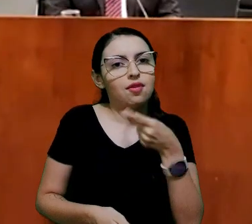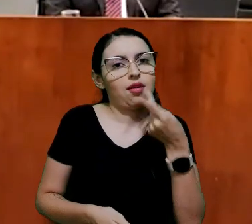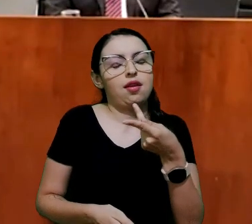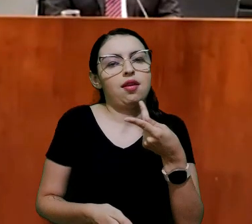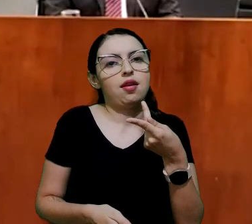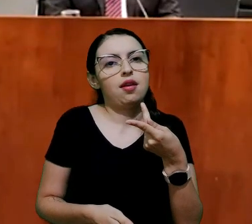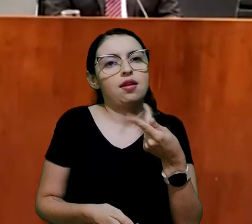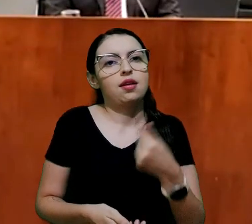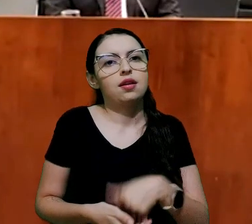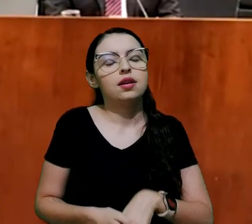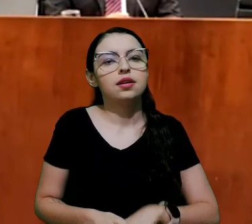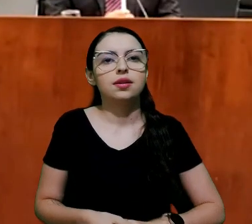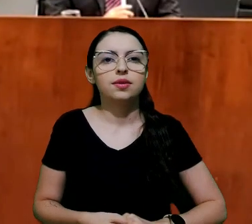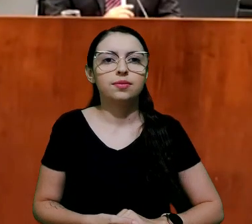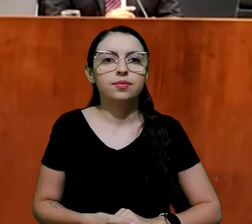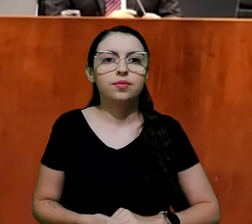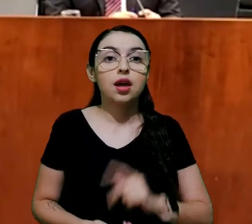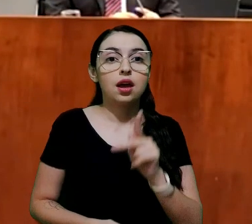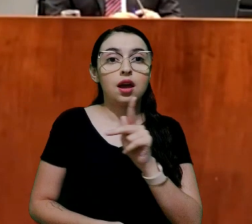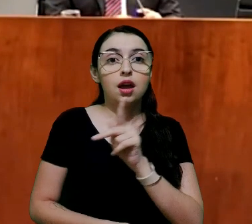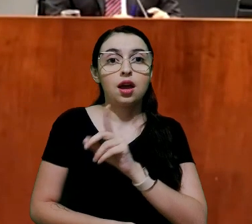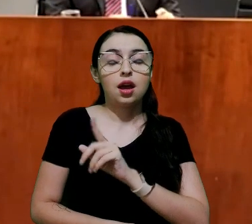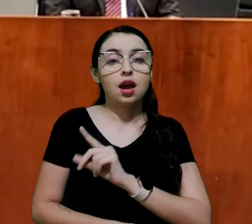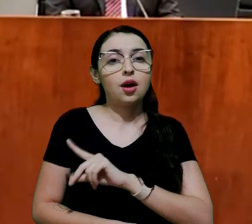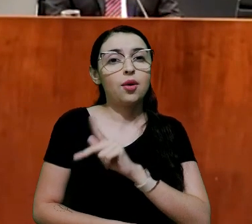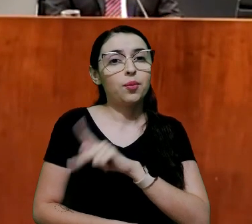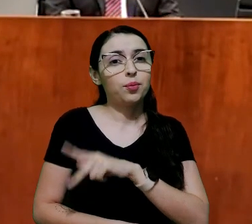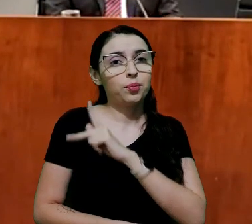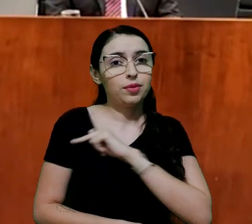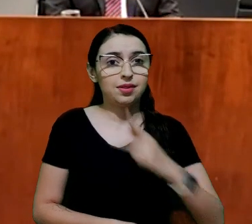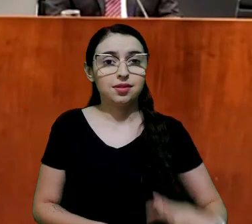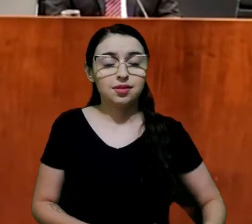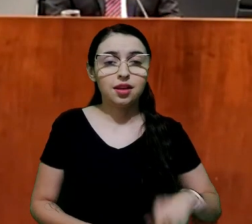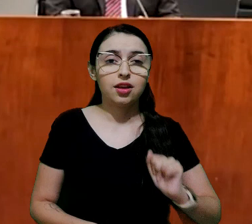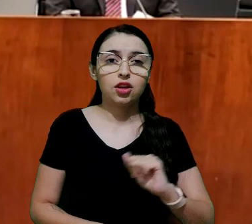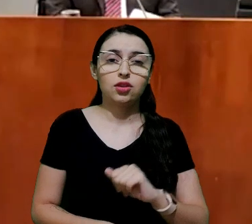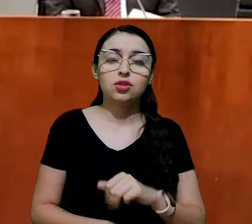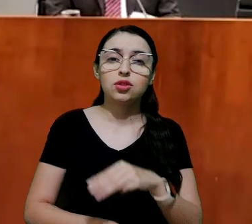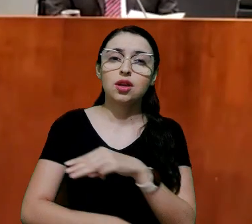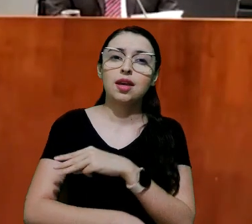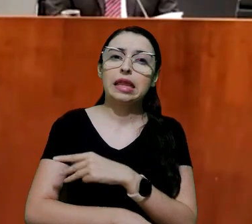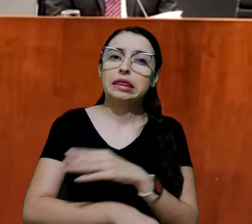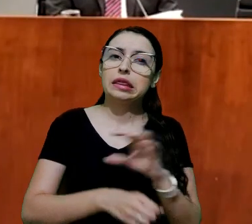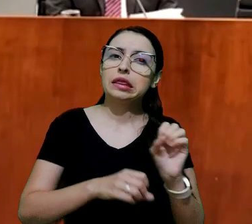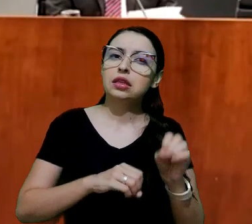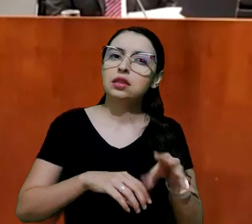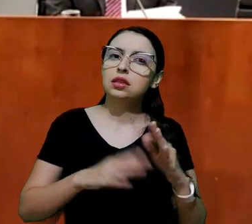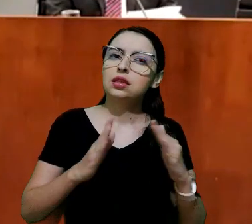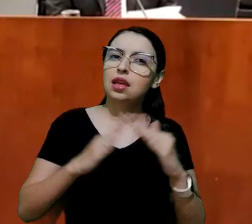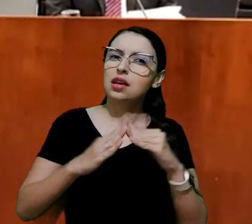nosso presidente da Escola de Magistrados, desembargador Nino Couto.